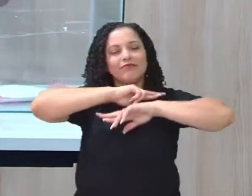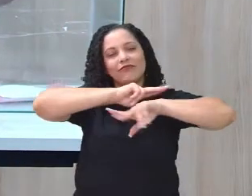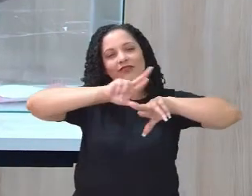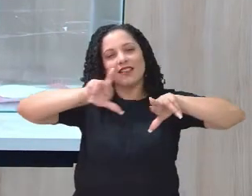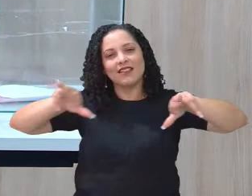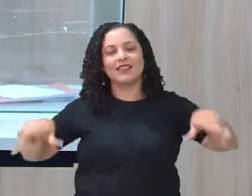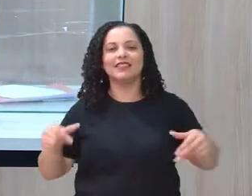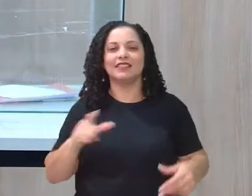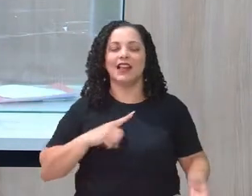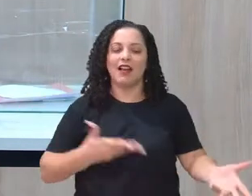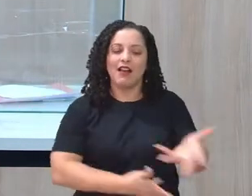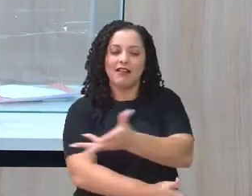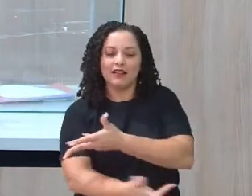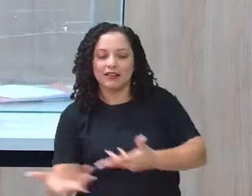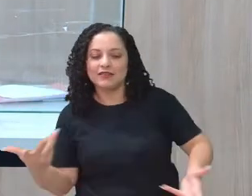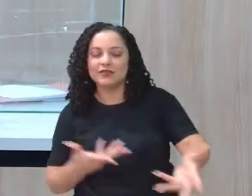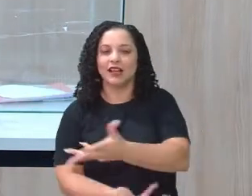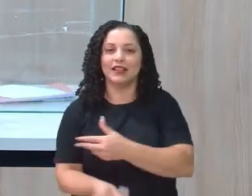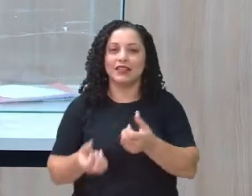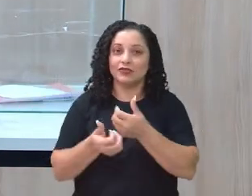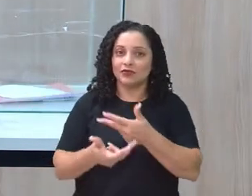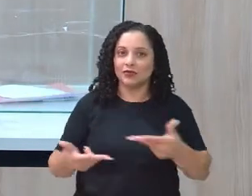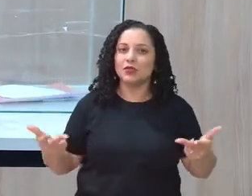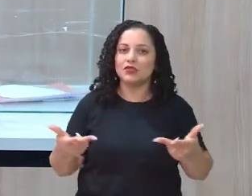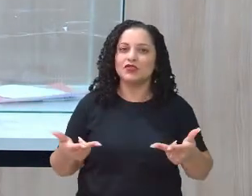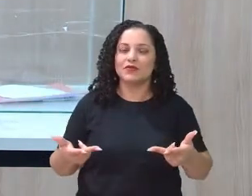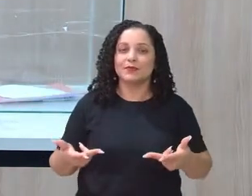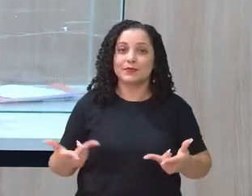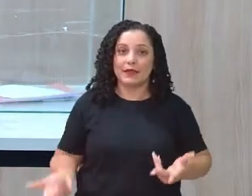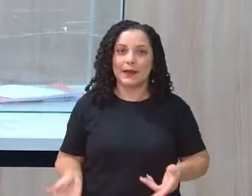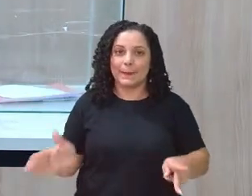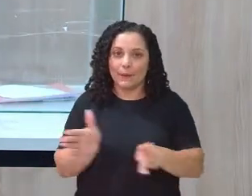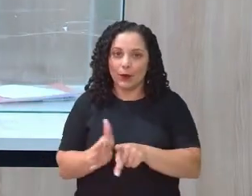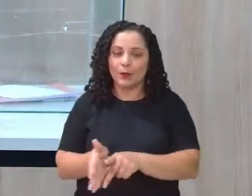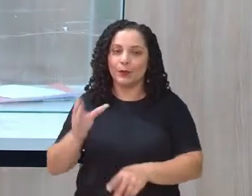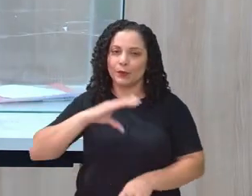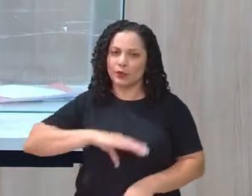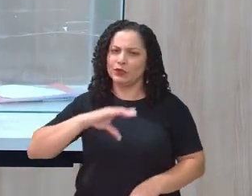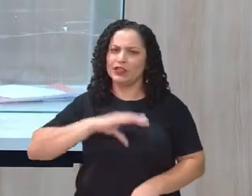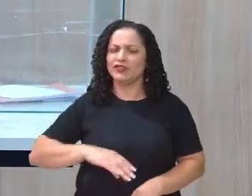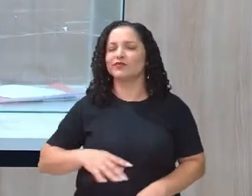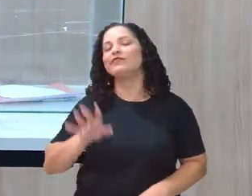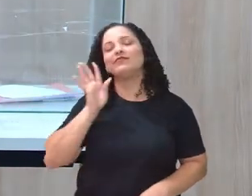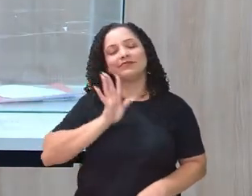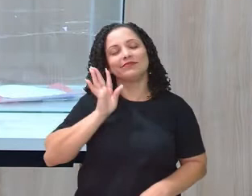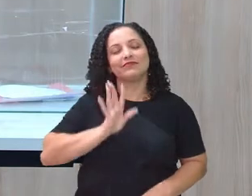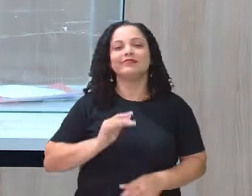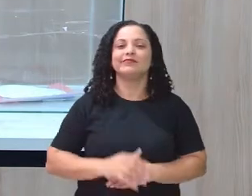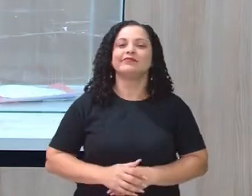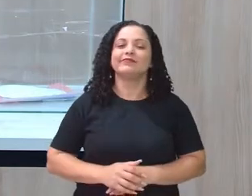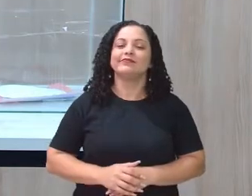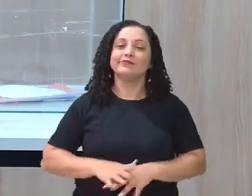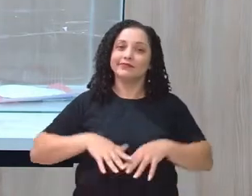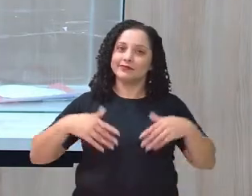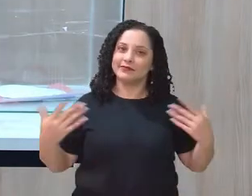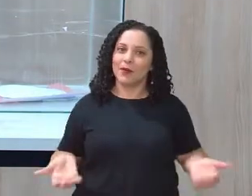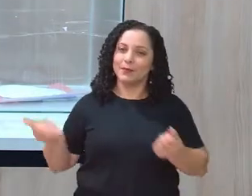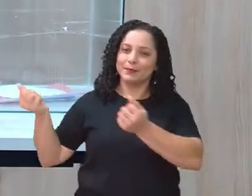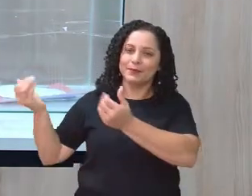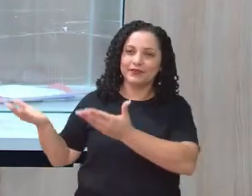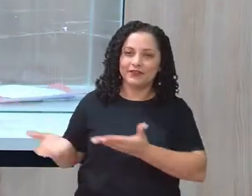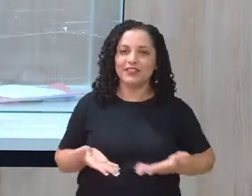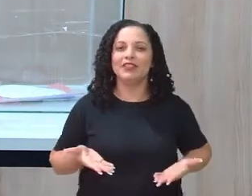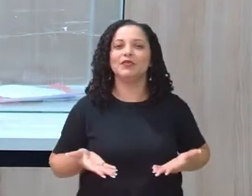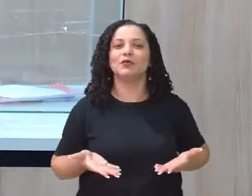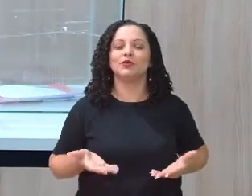diferentes relacionadas a situações voltadas para a língua portuguesa. Eu acho muito massa isso. Bom, seja muito bem-vindo,